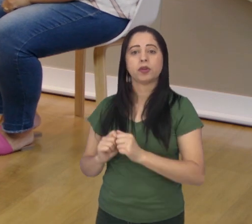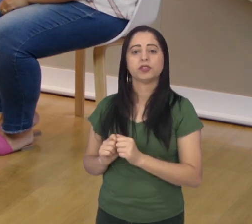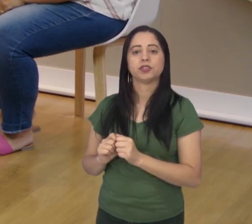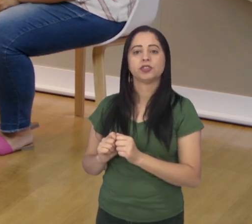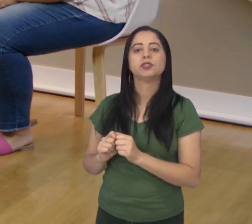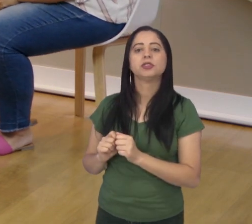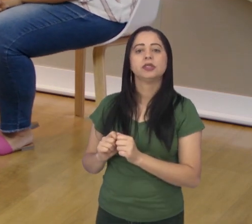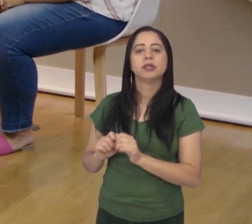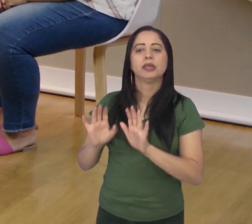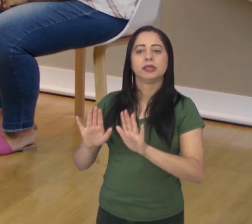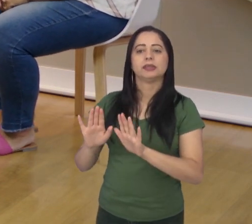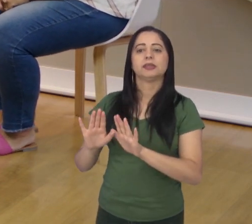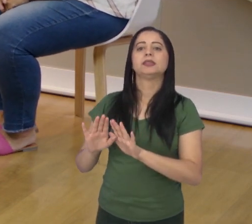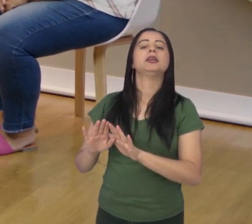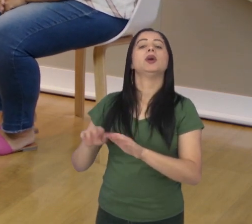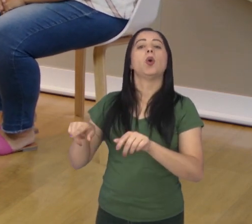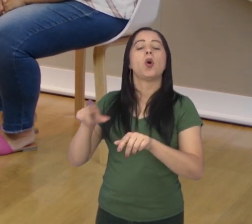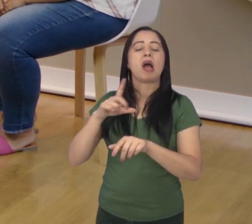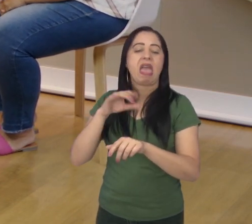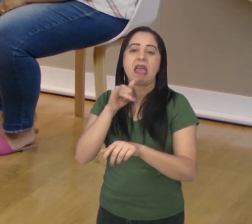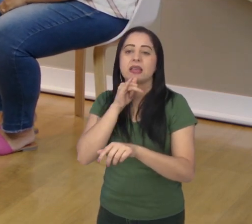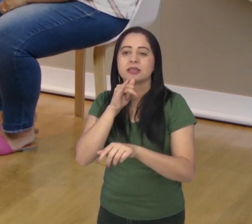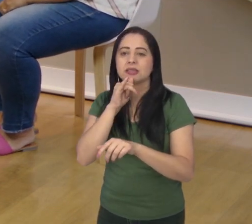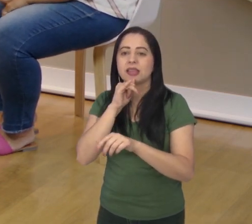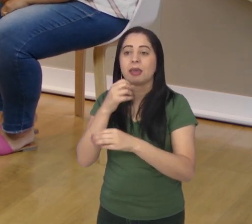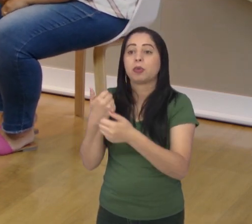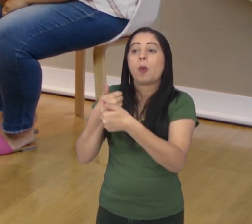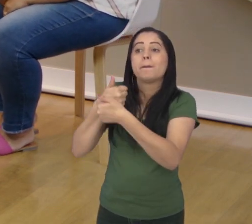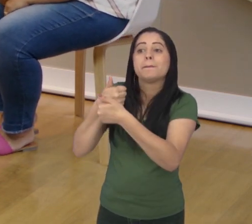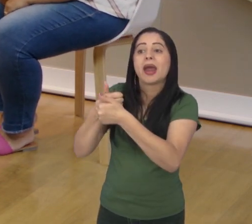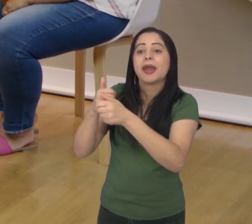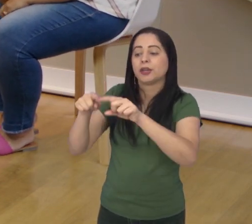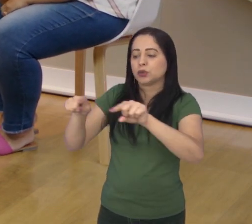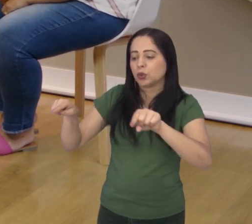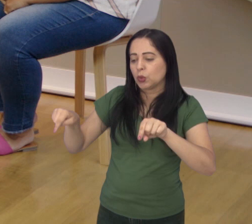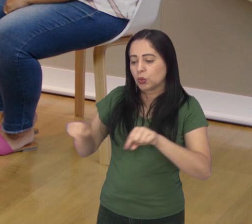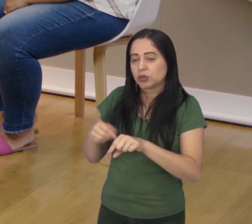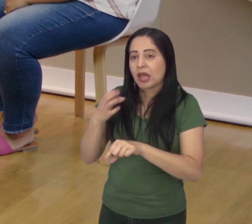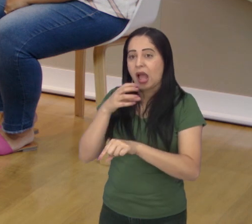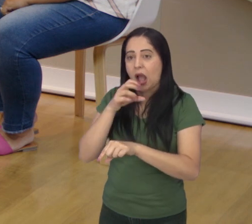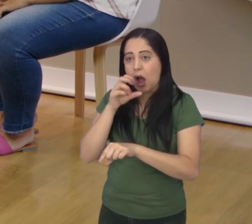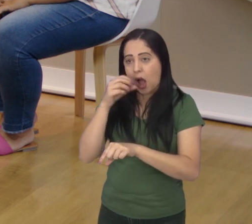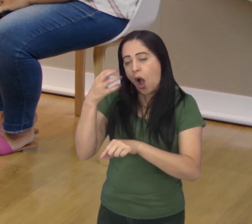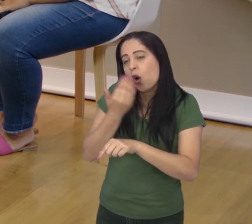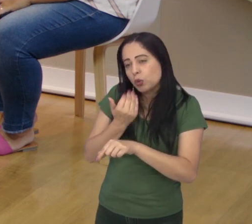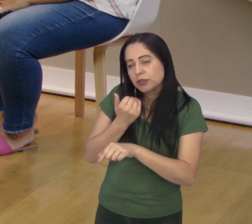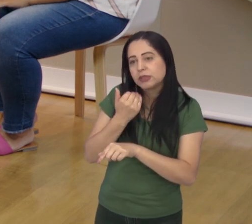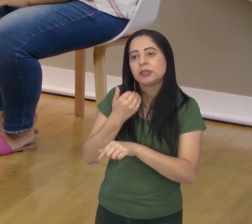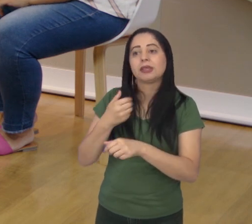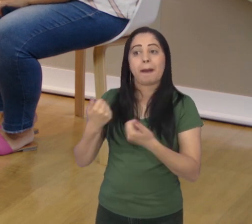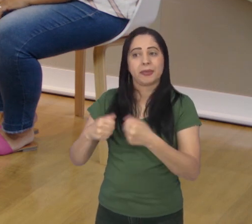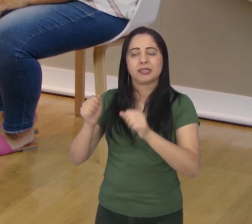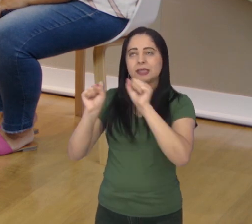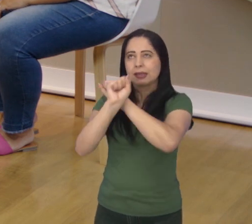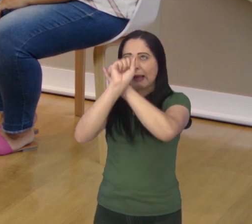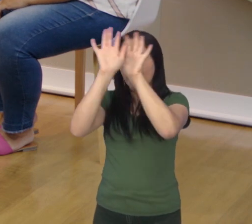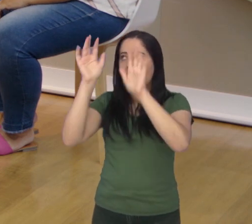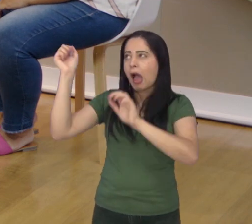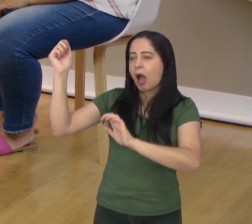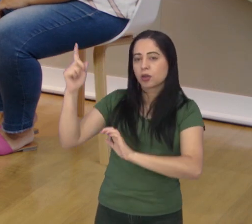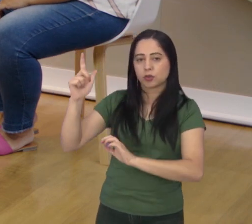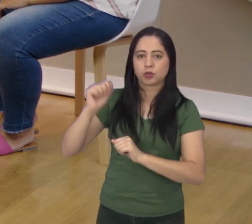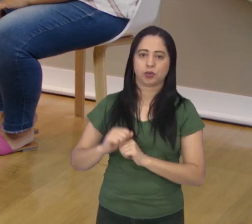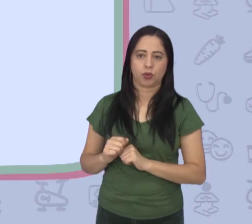está esse morango, a gente consegue numa varanda, próximo de uma cozinha também. Perto da claridade. Exatamente. Já